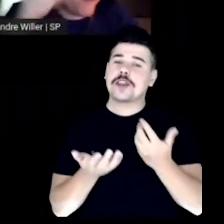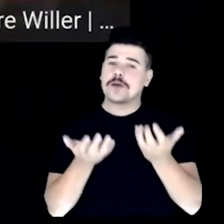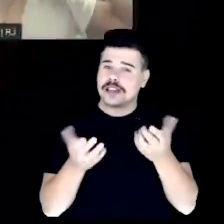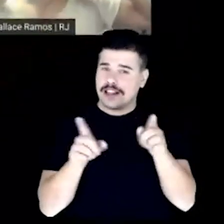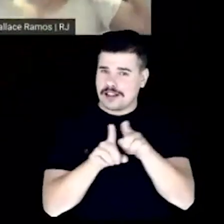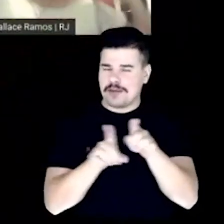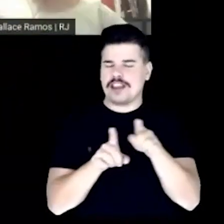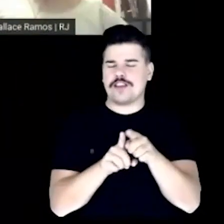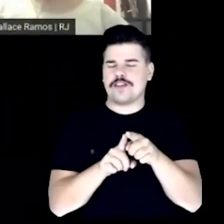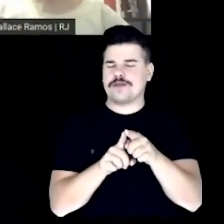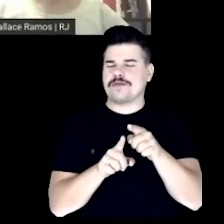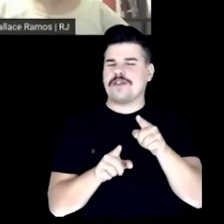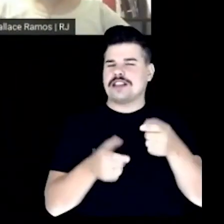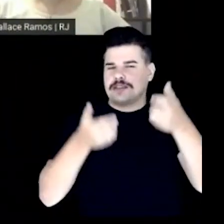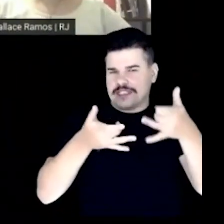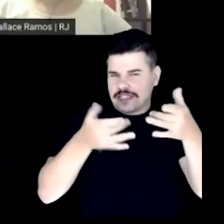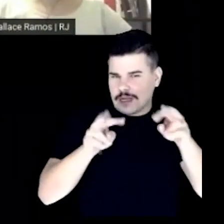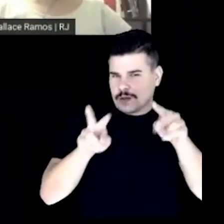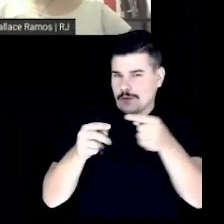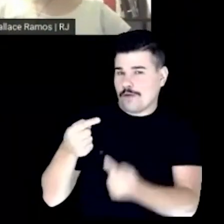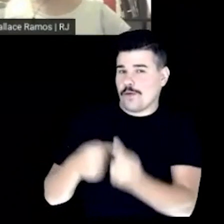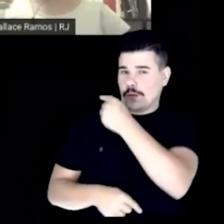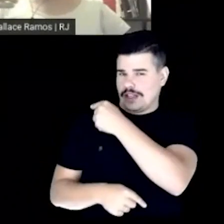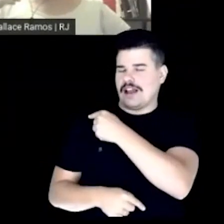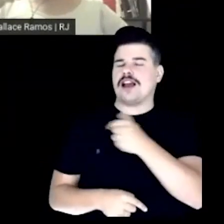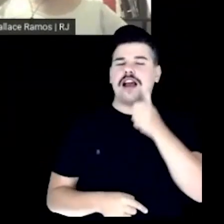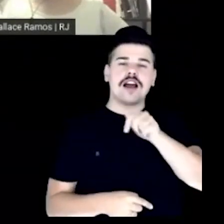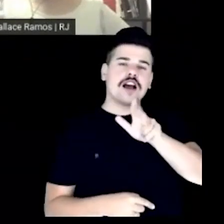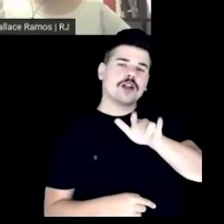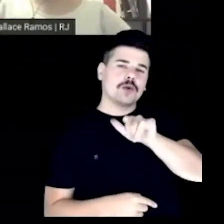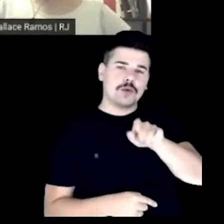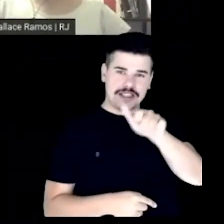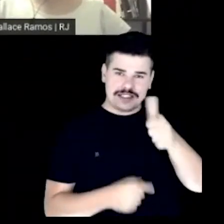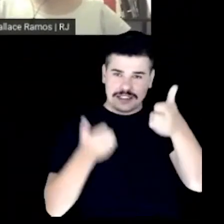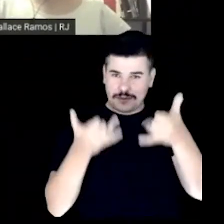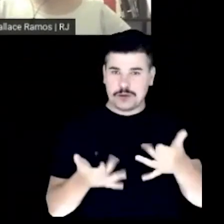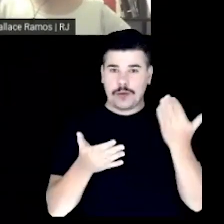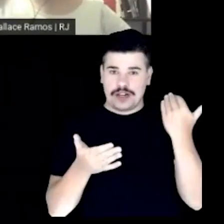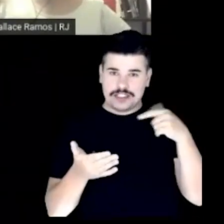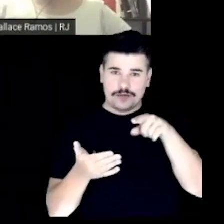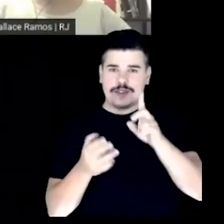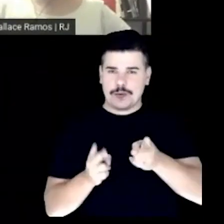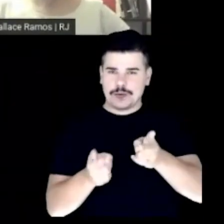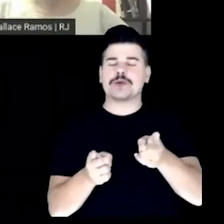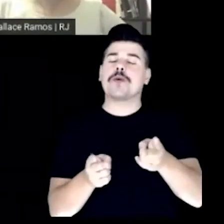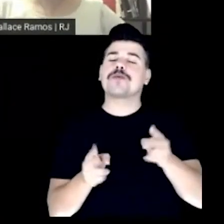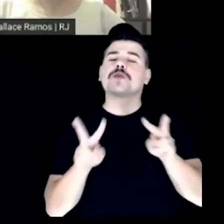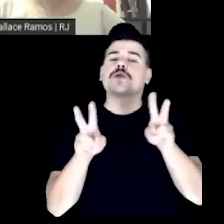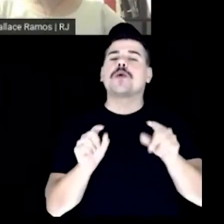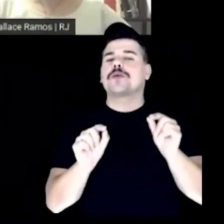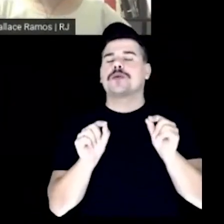coisa. Eu queria voltar um pouco nessa questão que a Luísa trouxe na fala dela anterior e que você